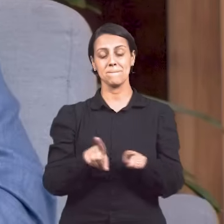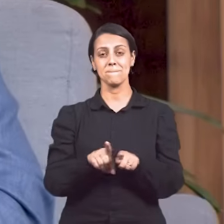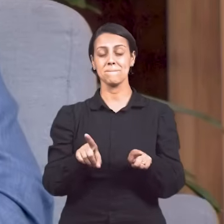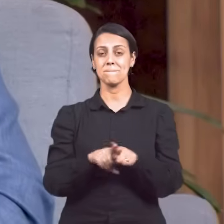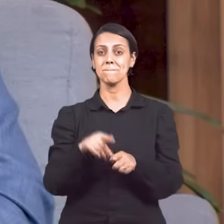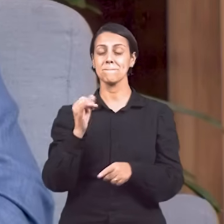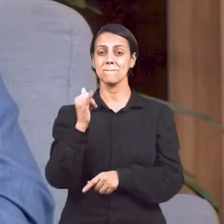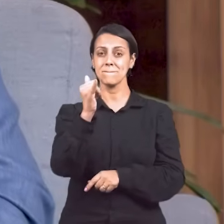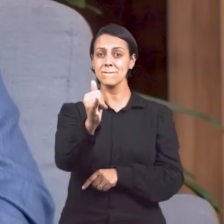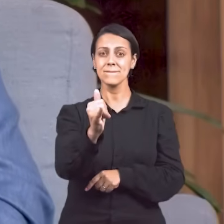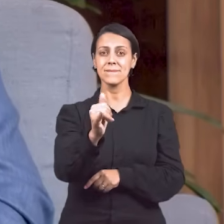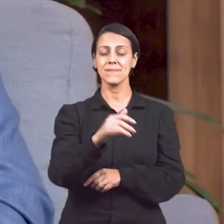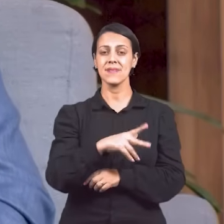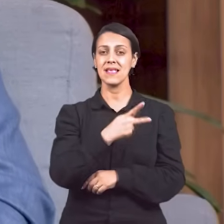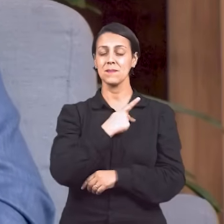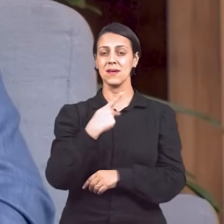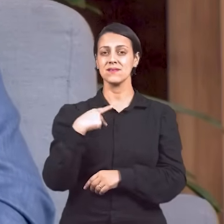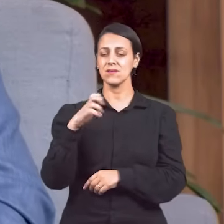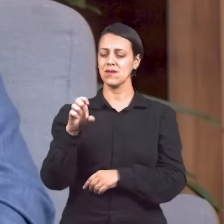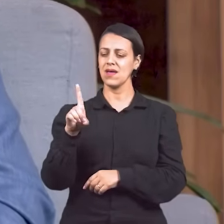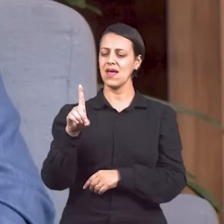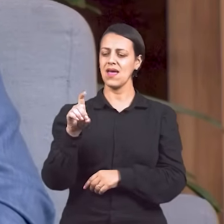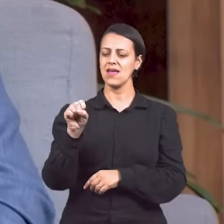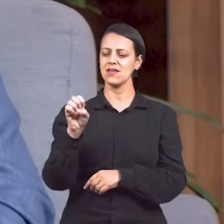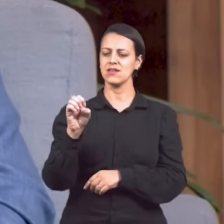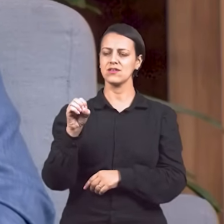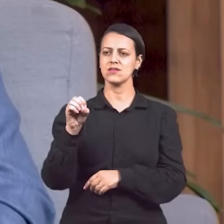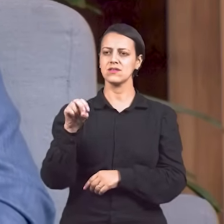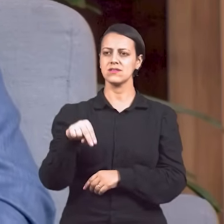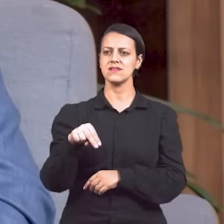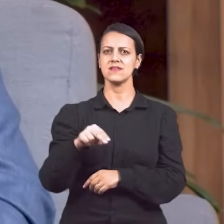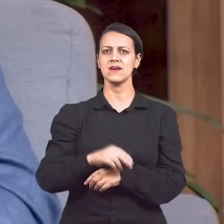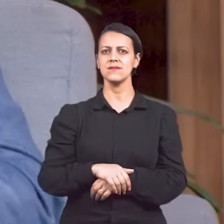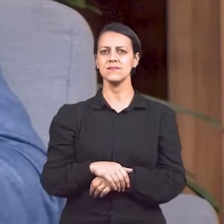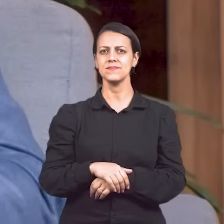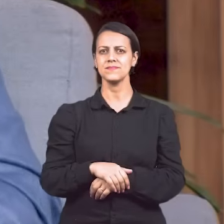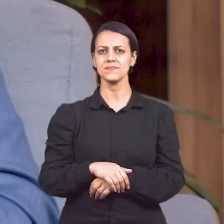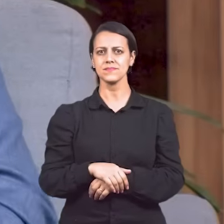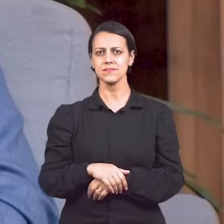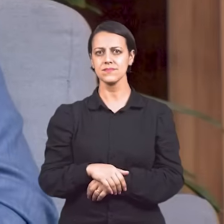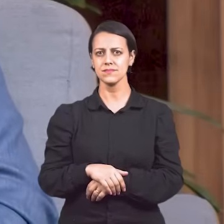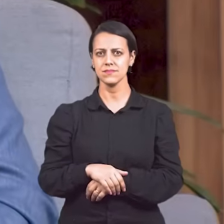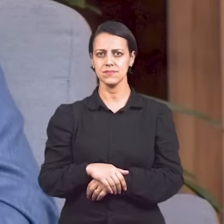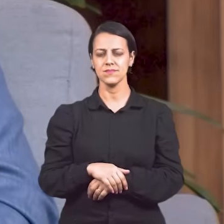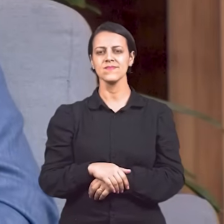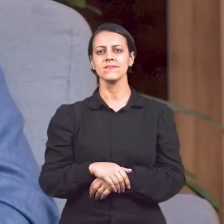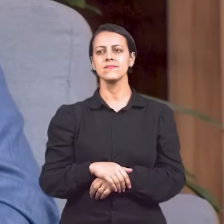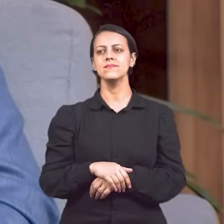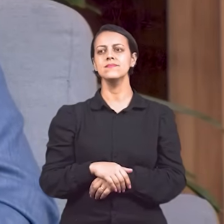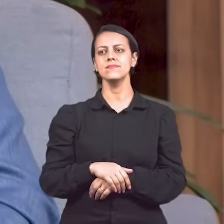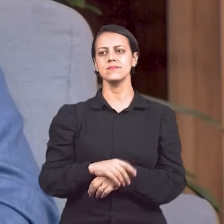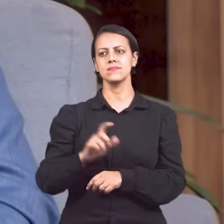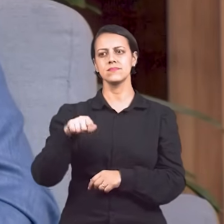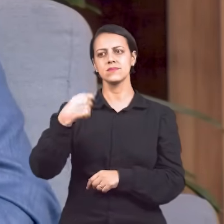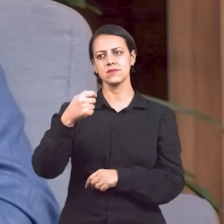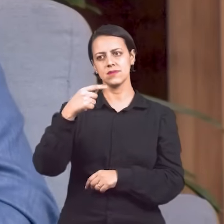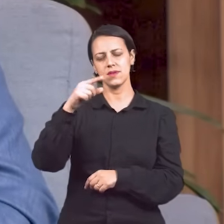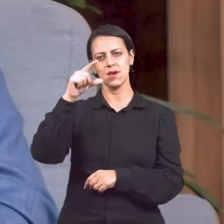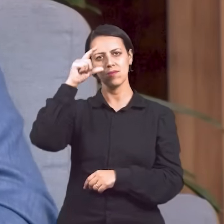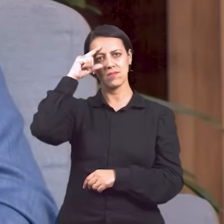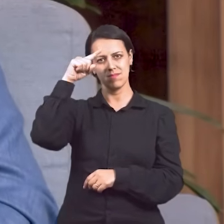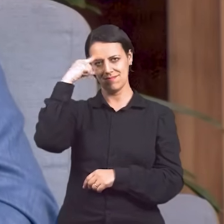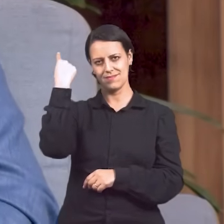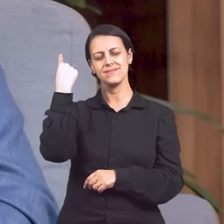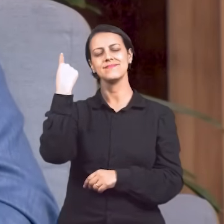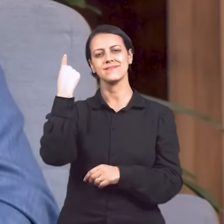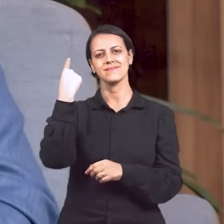sido tão maravilhoso na vida do servo de Deus. Nós temos aqui um recado do pastor Edson